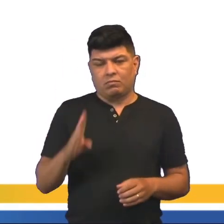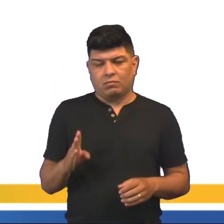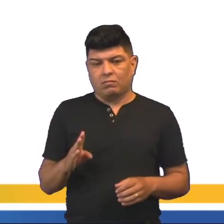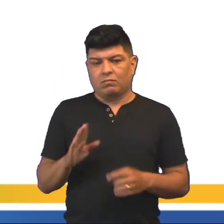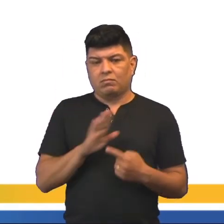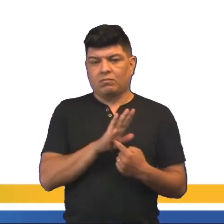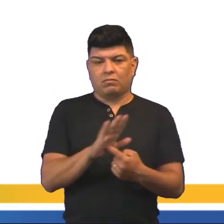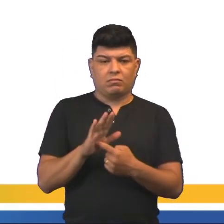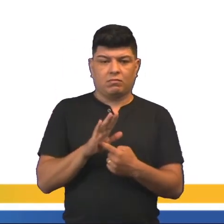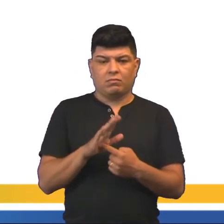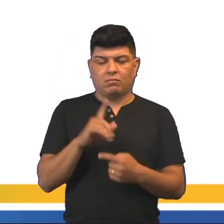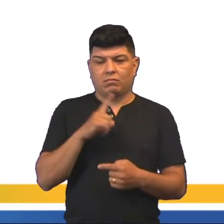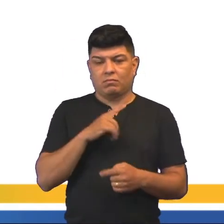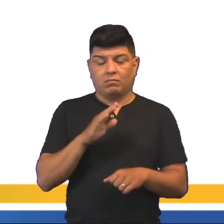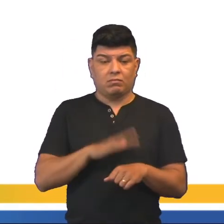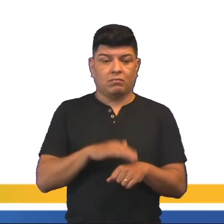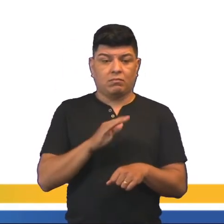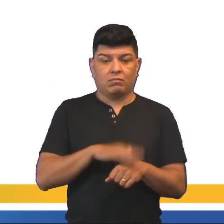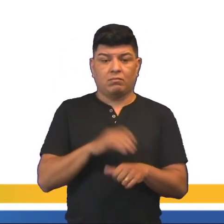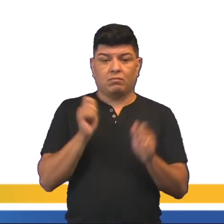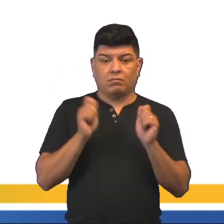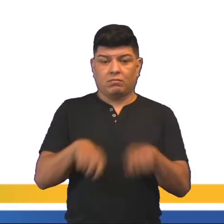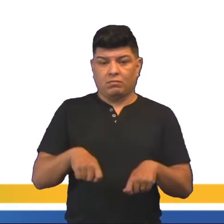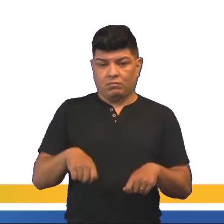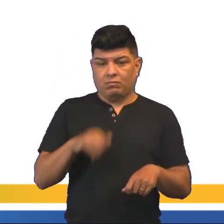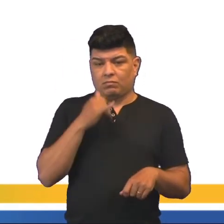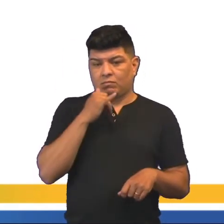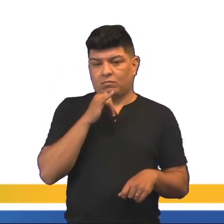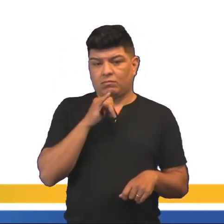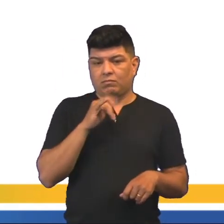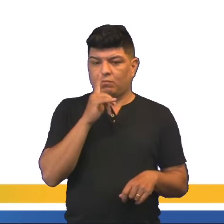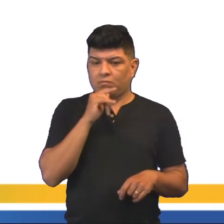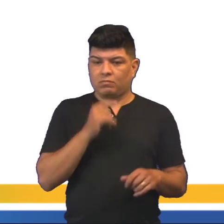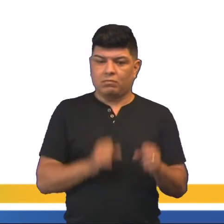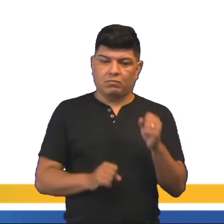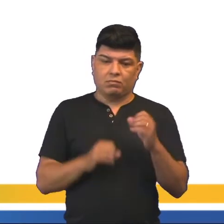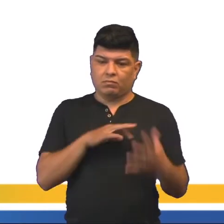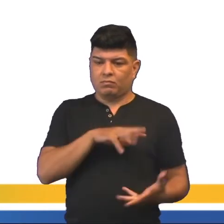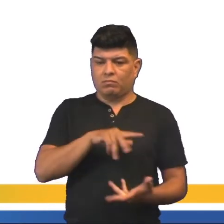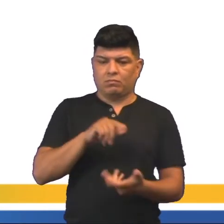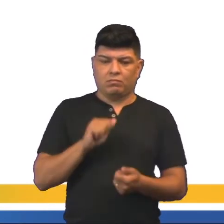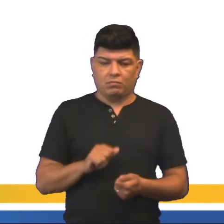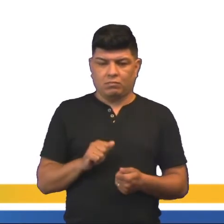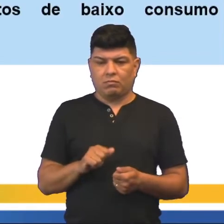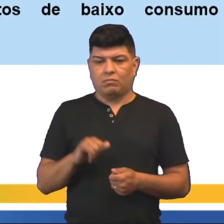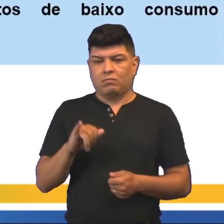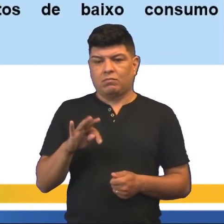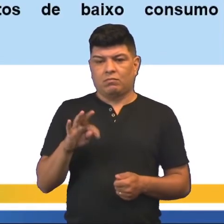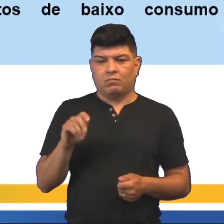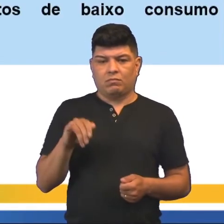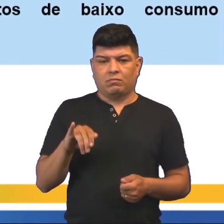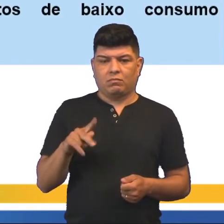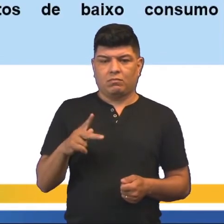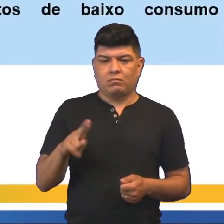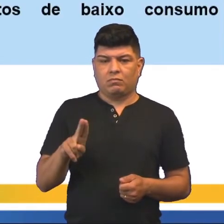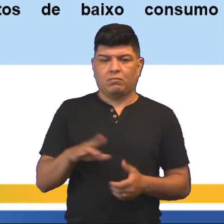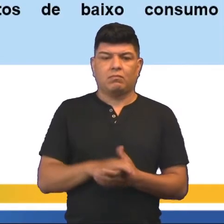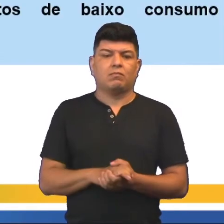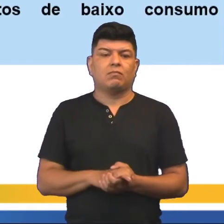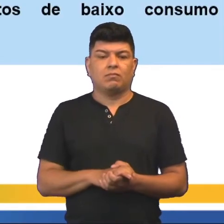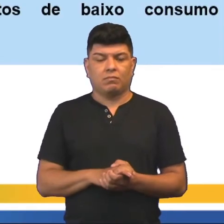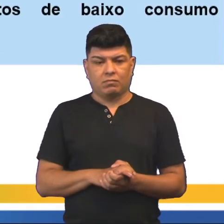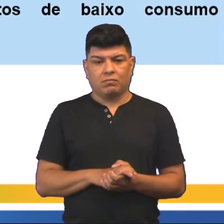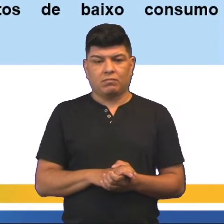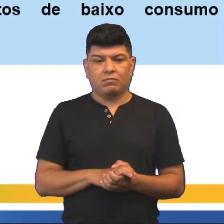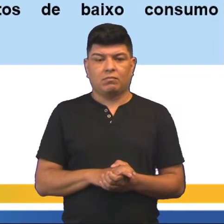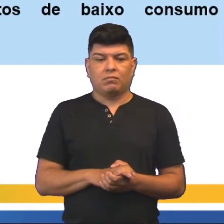já citei, né, ele tem um dos maiores potenciais hídricos do mundo, que no caso vai ser a usina de Itaipu. E